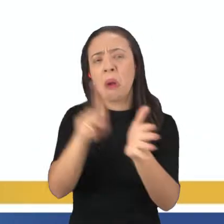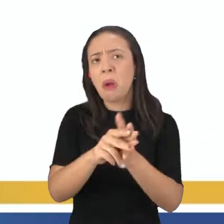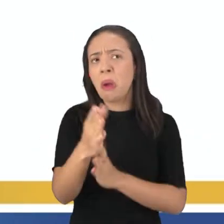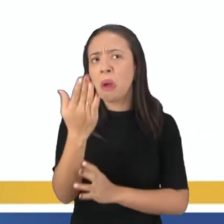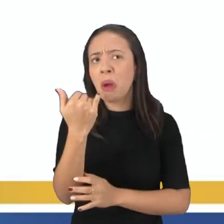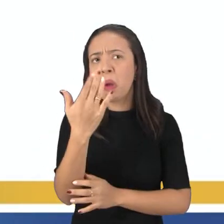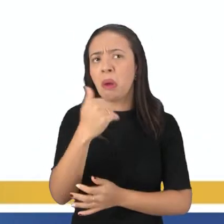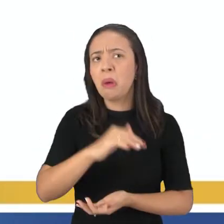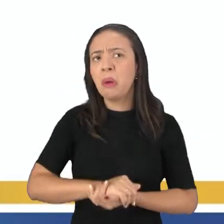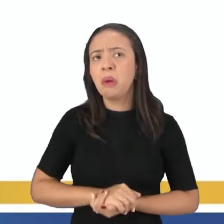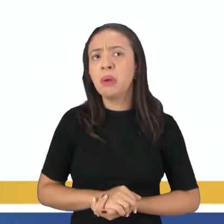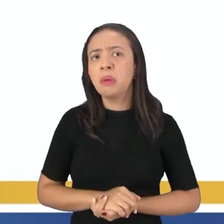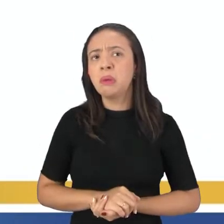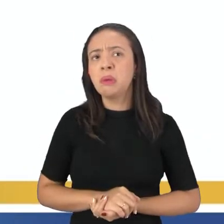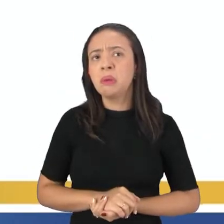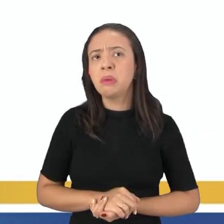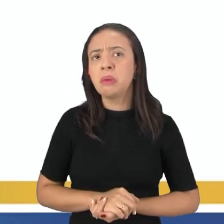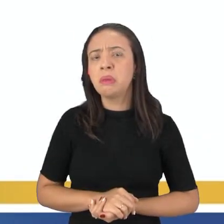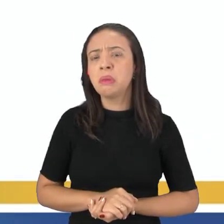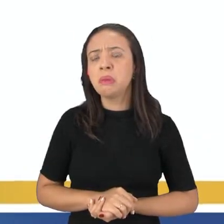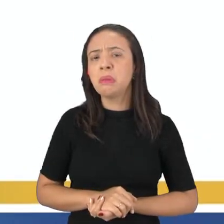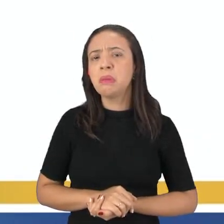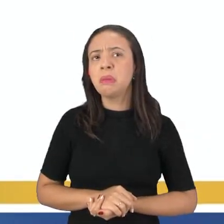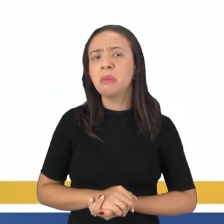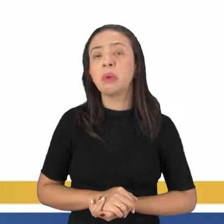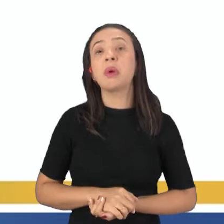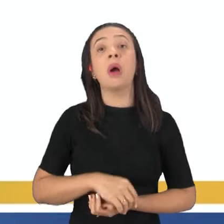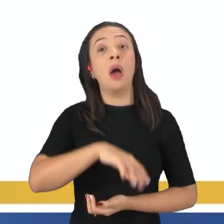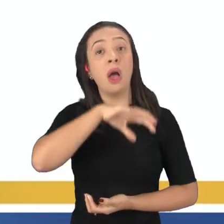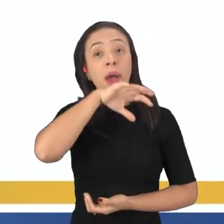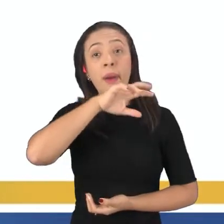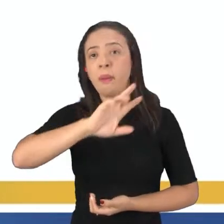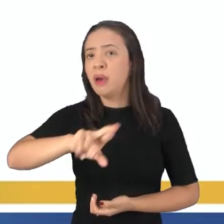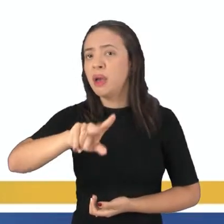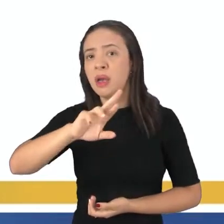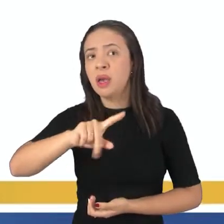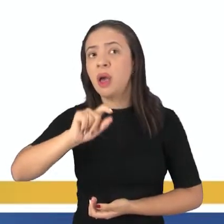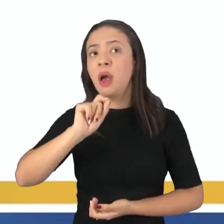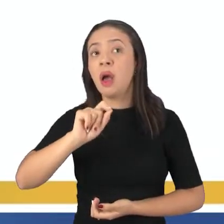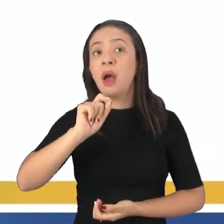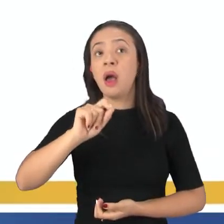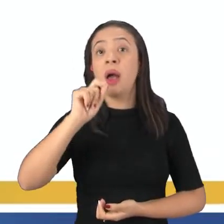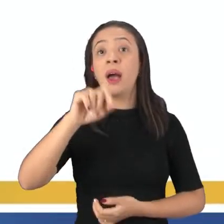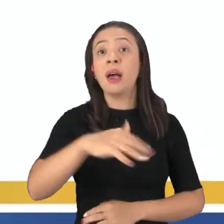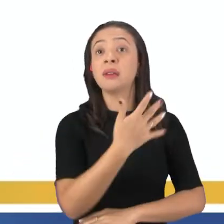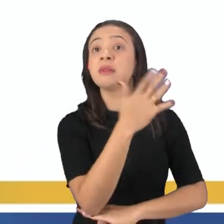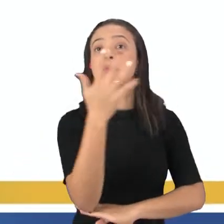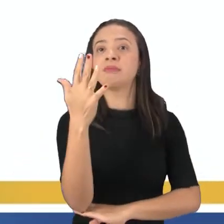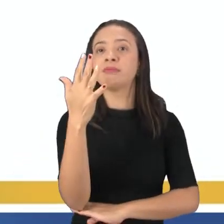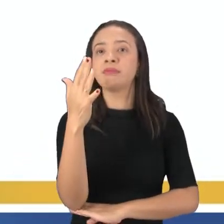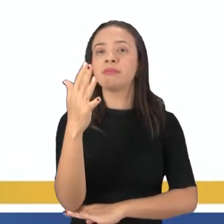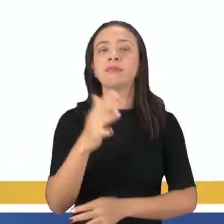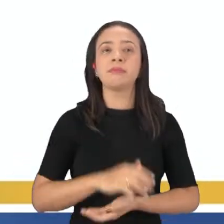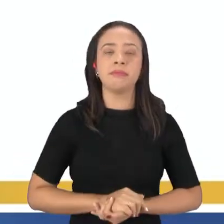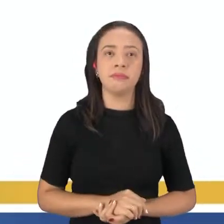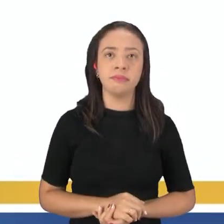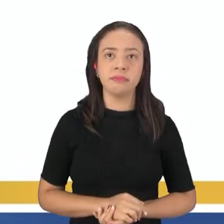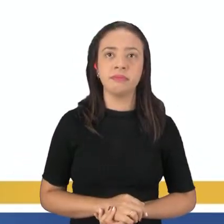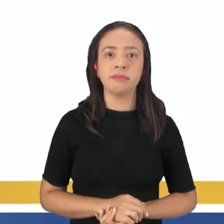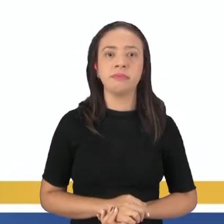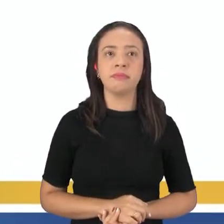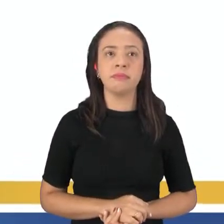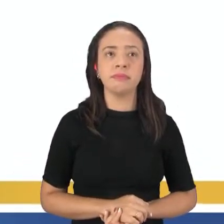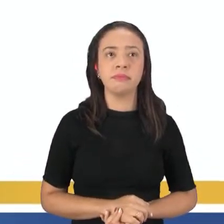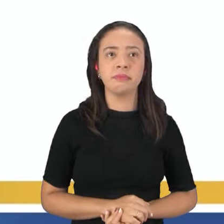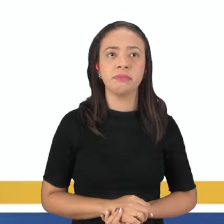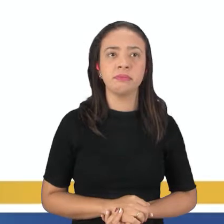própria comida. Aliás, as plantas, né? Não é nem os animais, bem no finalzinho, na última linha, ó. É isso? Olha só